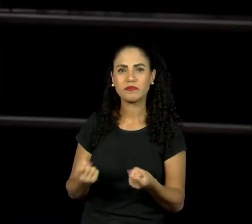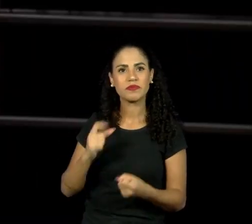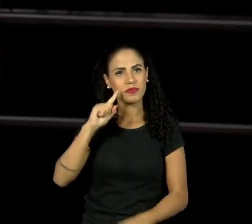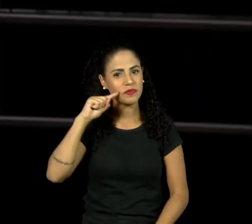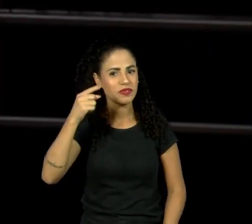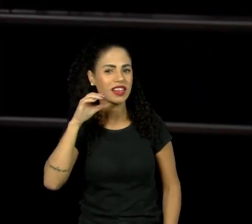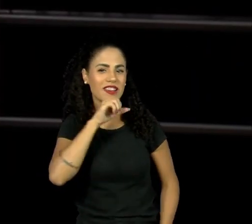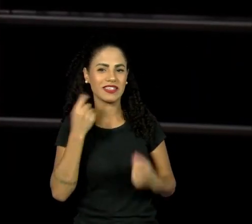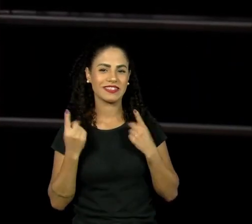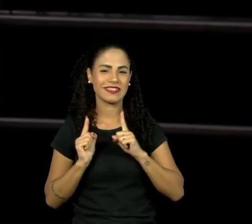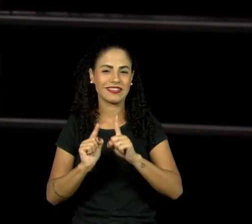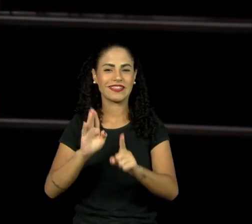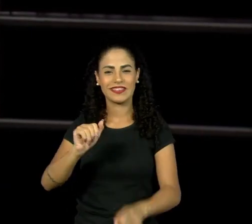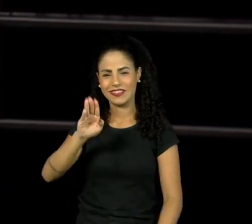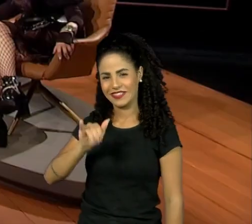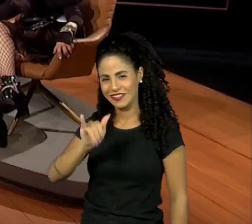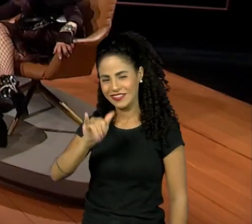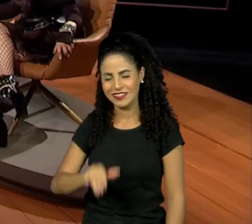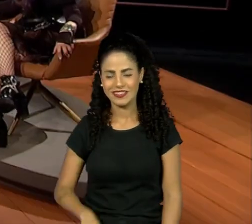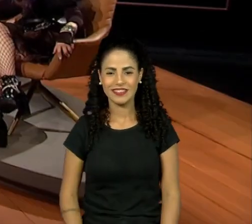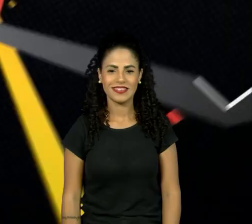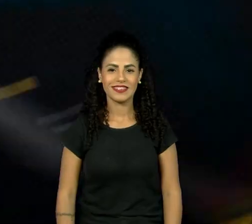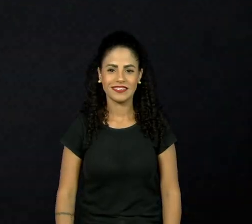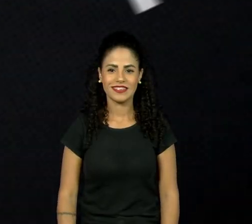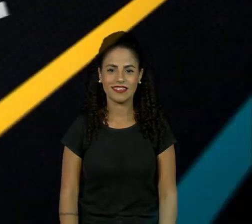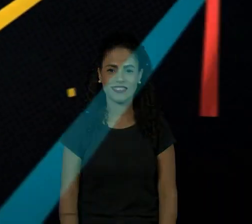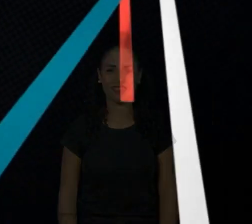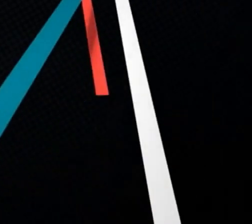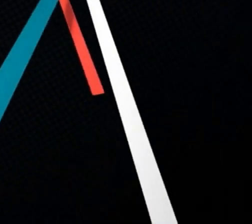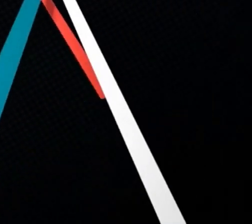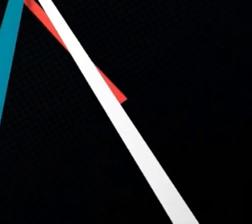Voltamos já com Baby do Brasil.